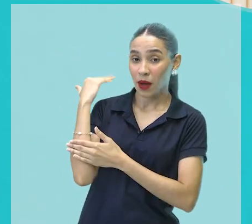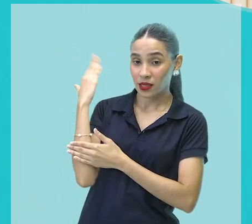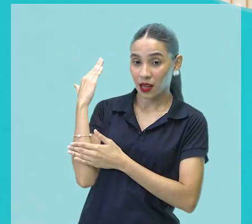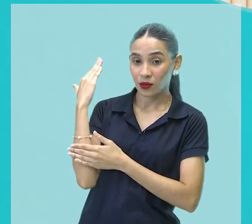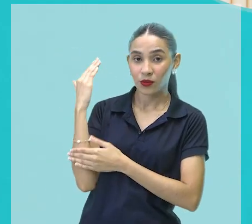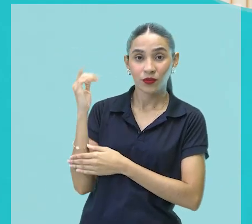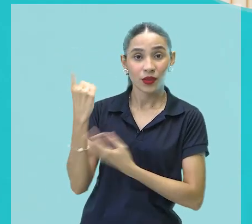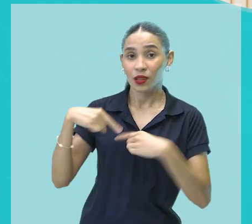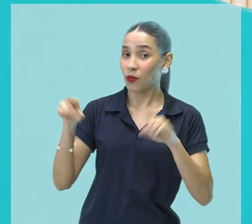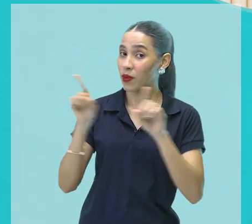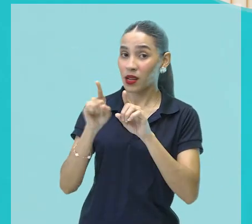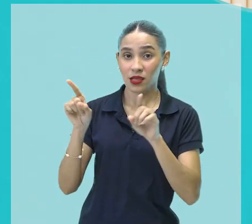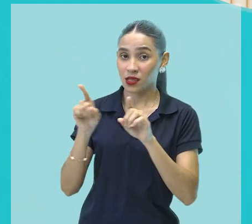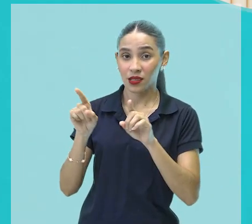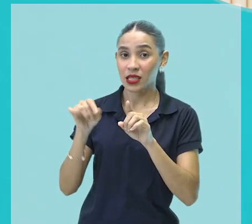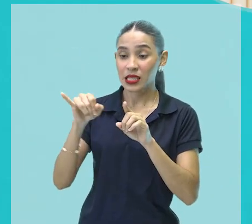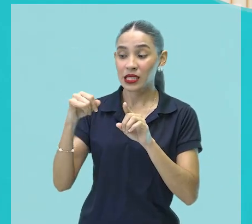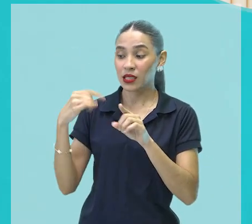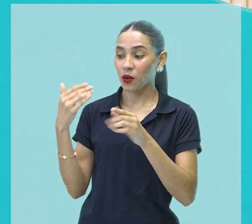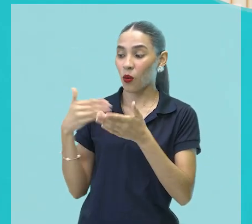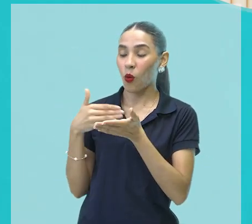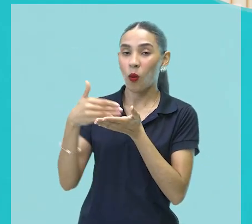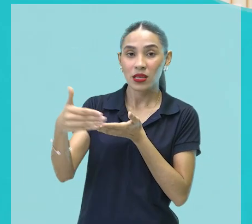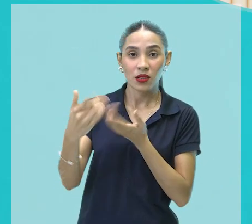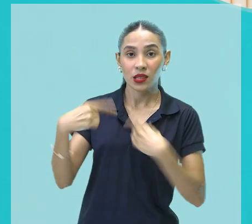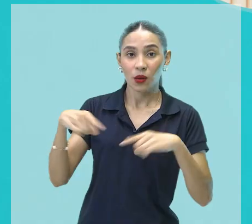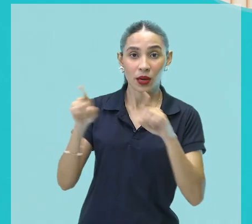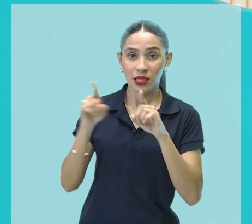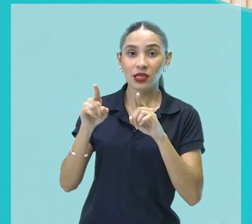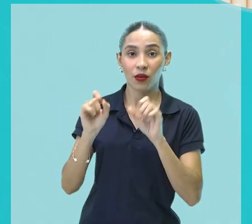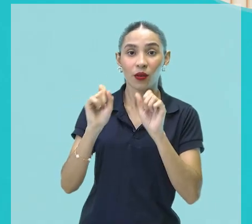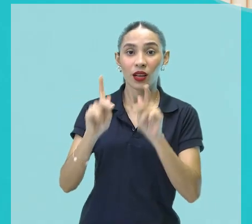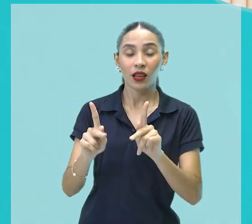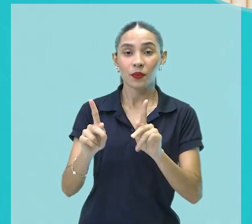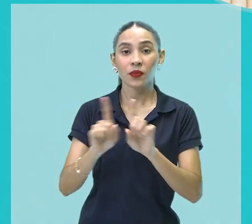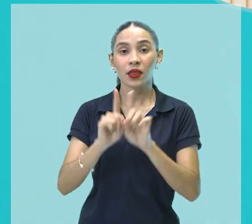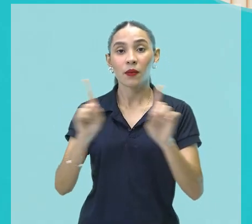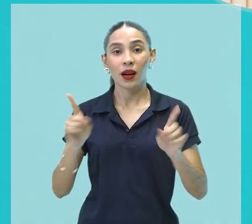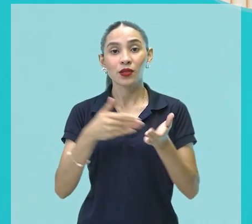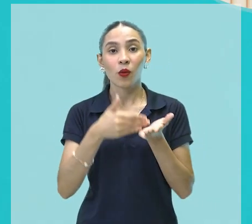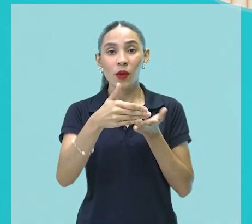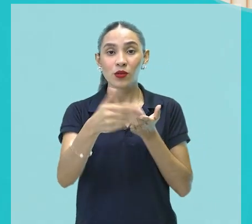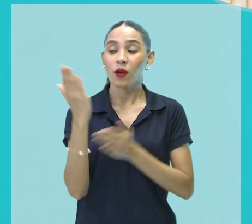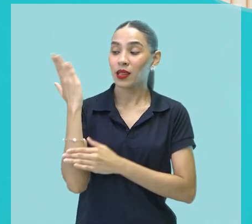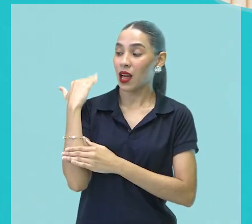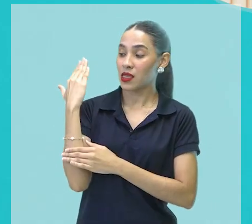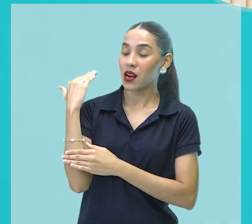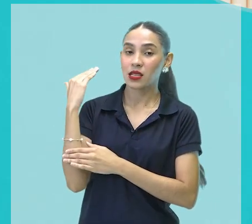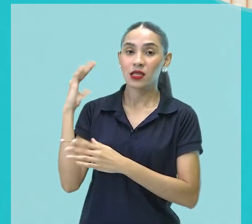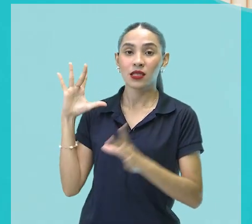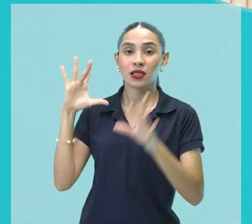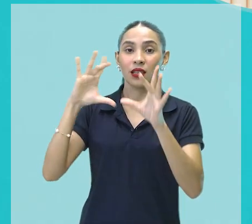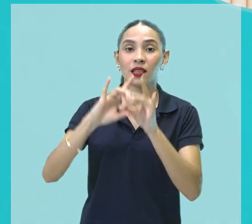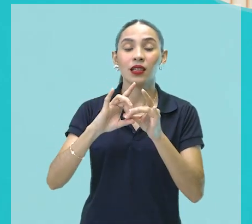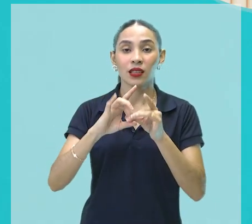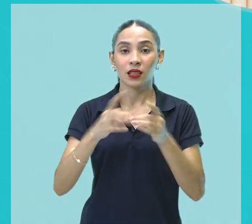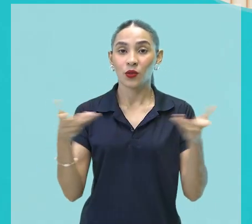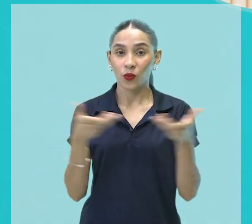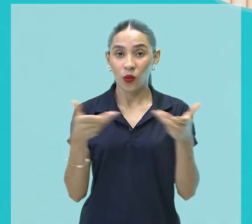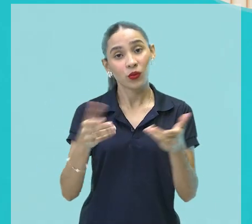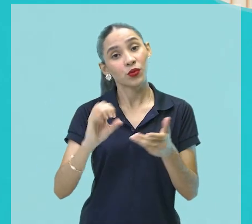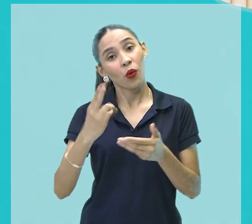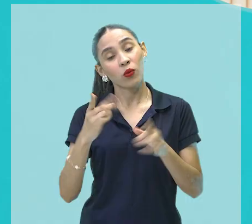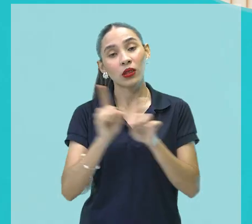não é preciso quando ela começou, esse tempo não é preciso, tá? Mas ele começou lá atrás e ele perdura no presente,